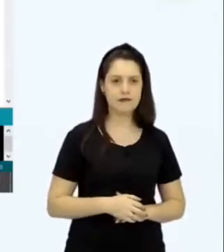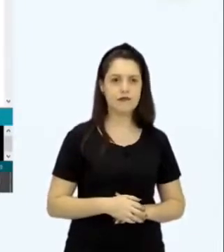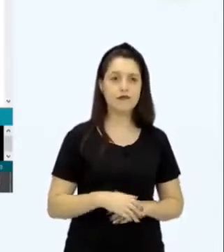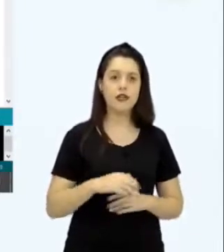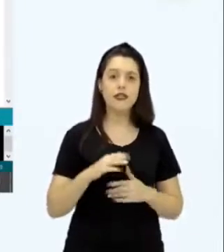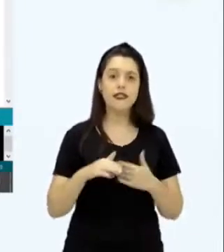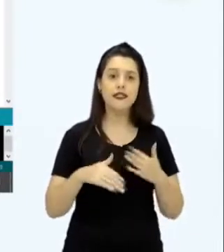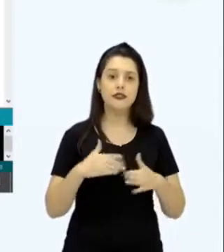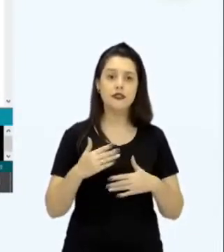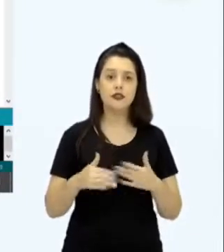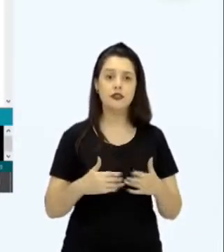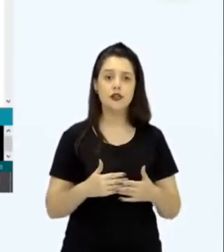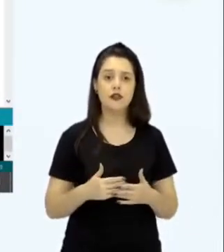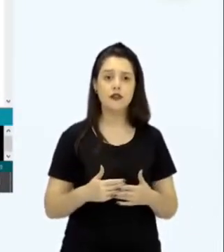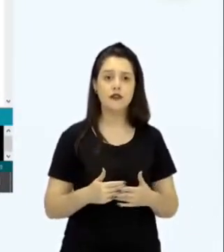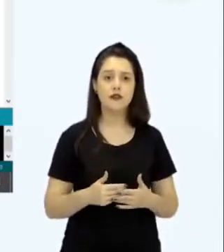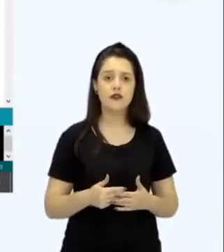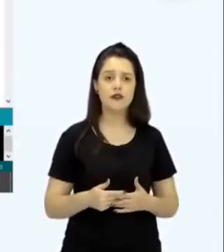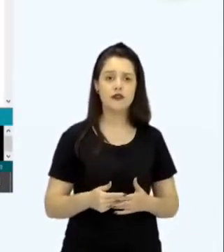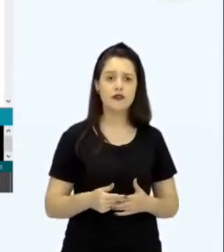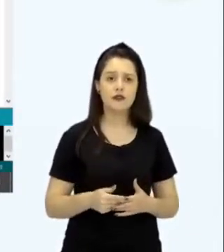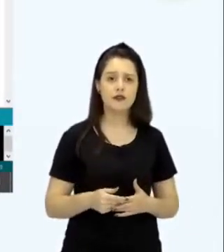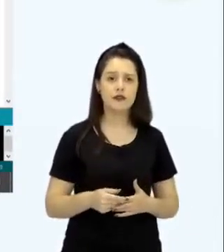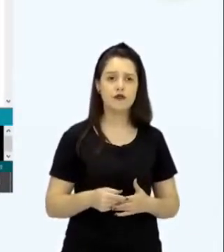E vou em ferramentas,